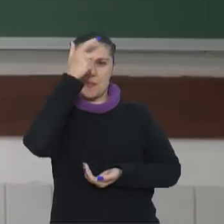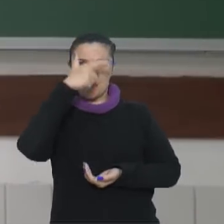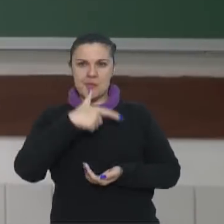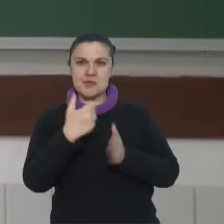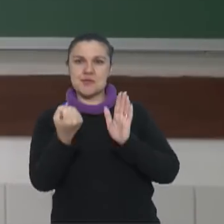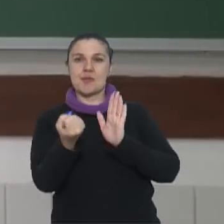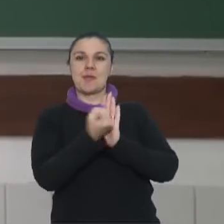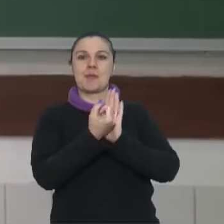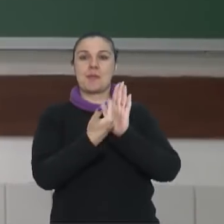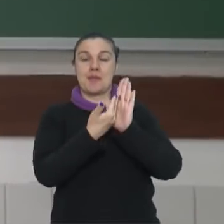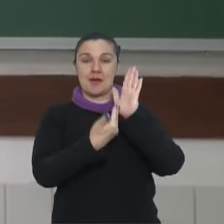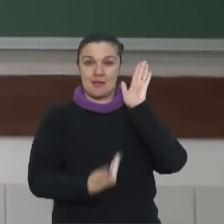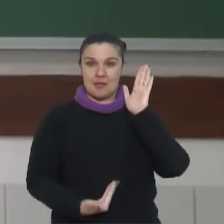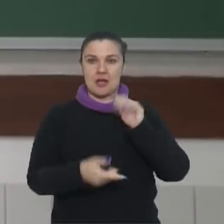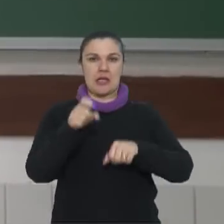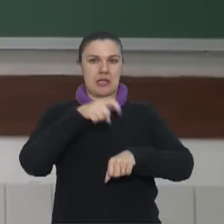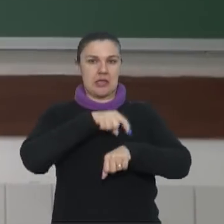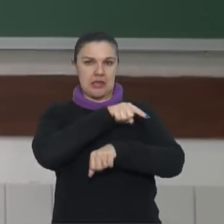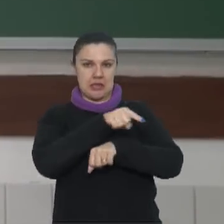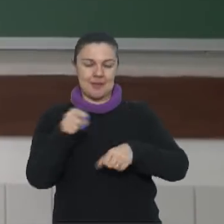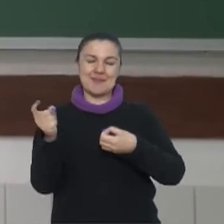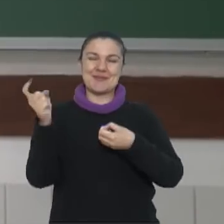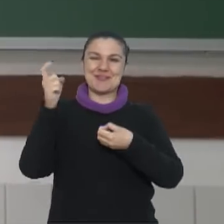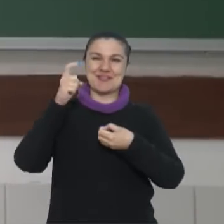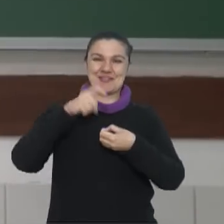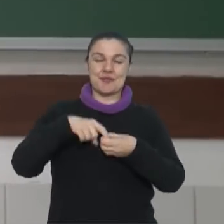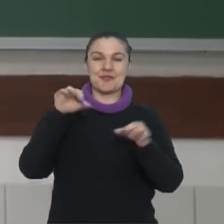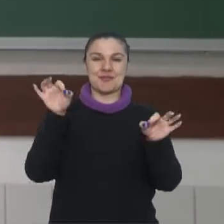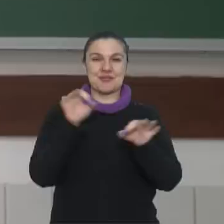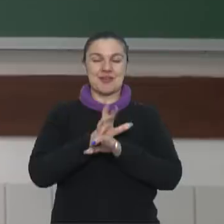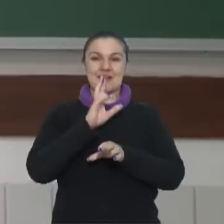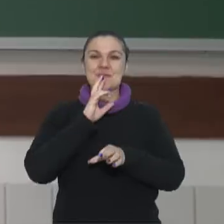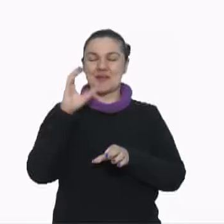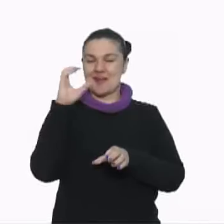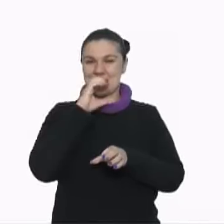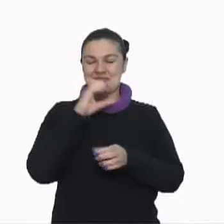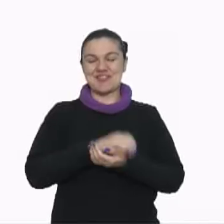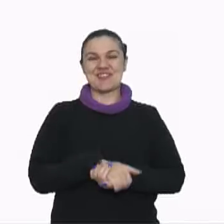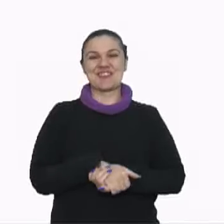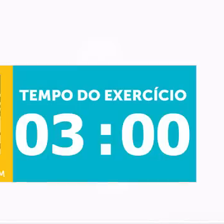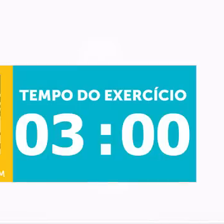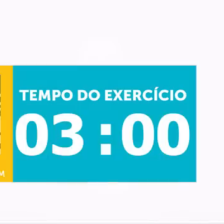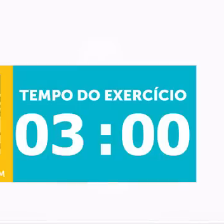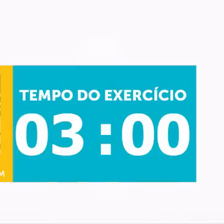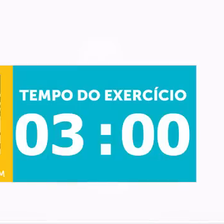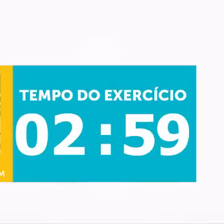marcada aqui? Tá? Tempinho e eu volto, você já responde rapidinho.